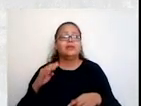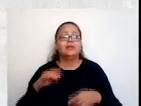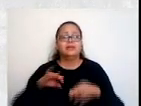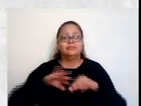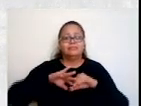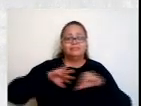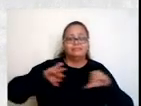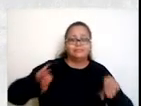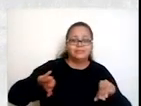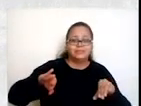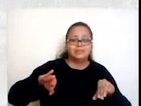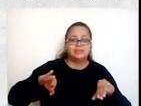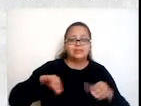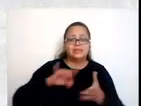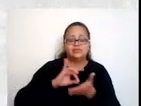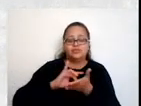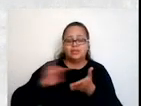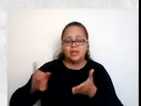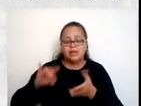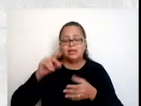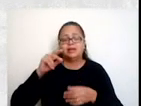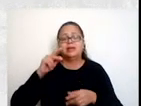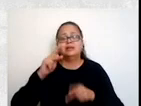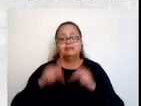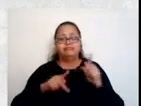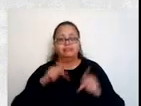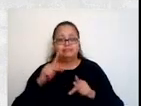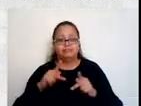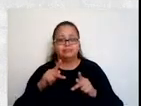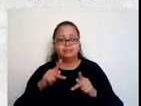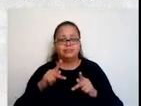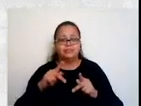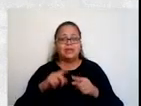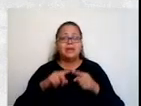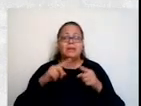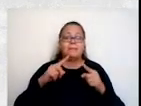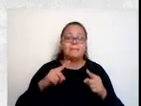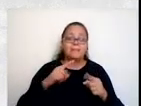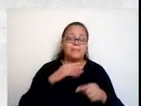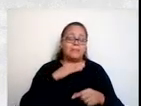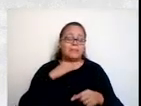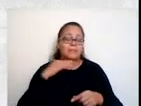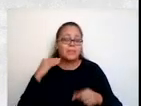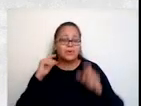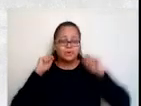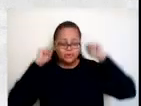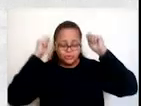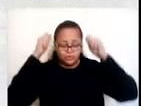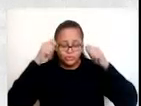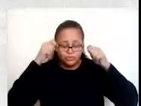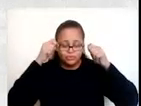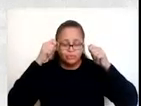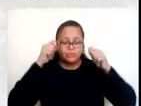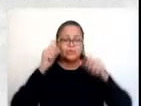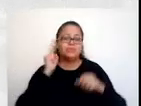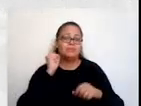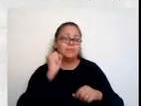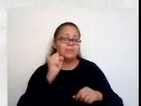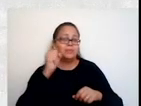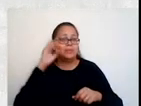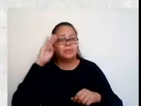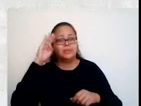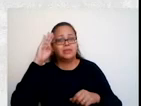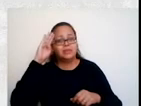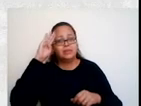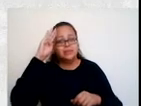Espalhar, afastar, tirá-las de lá. Mas nem a morte do monge José Maria, pelos soldados que estavam